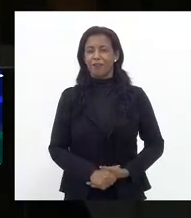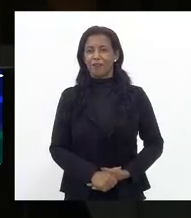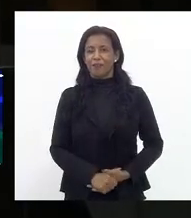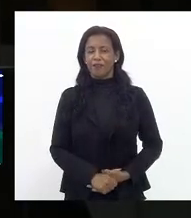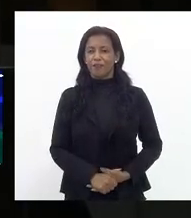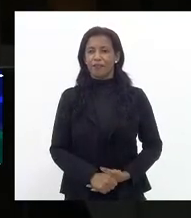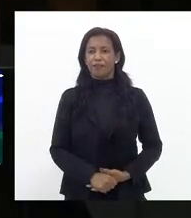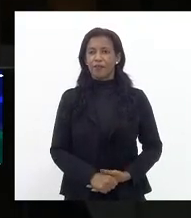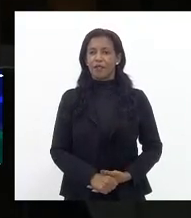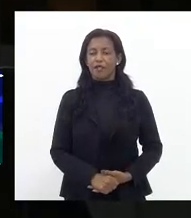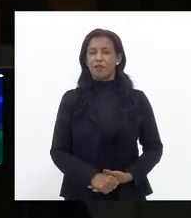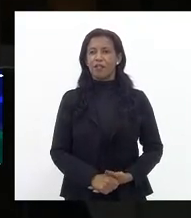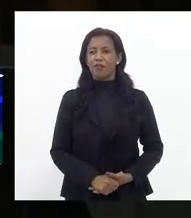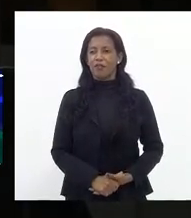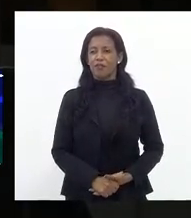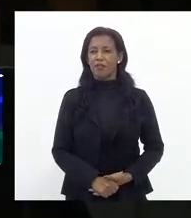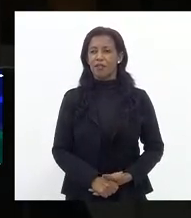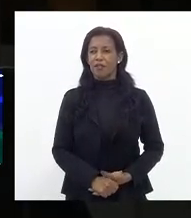presidente,